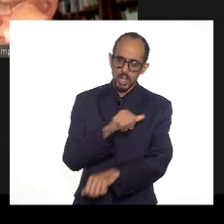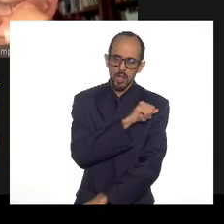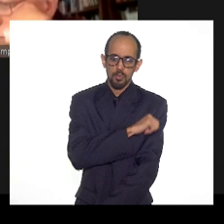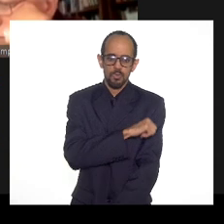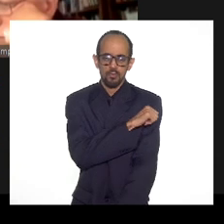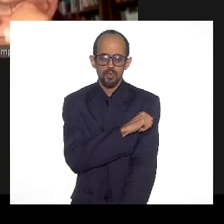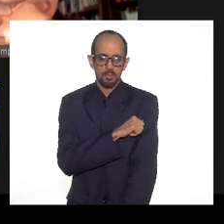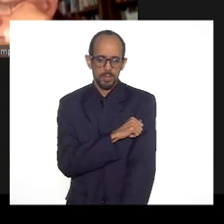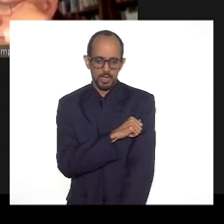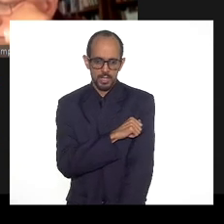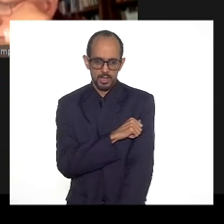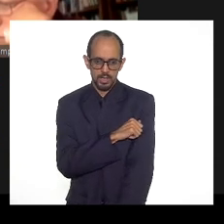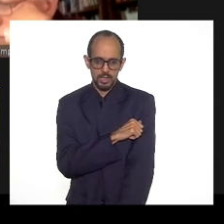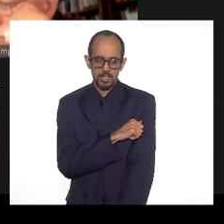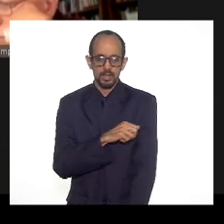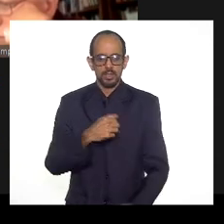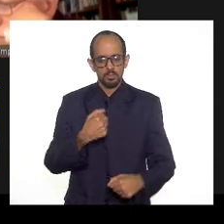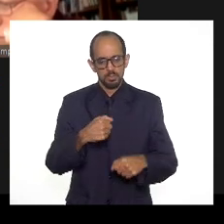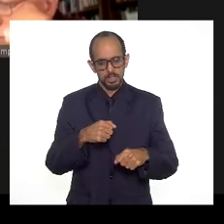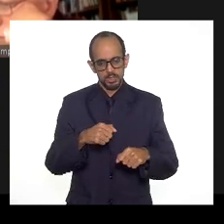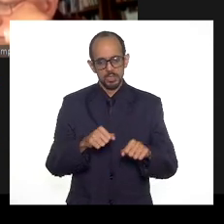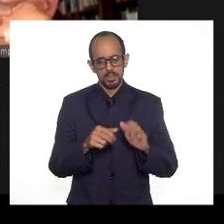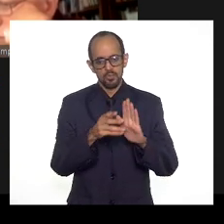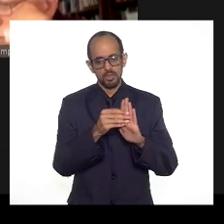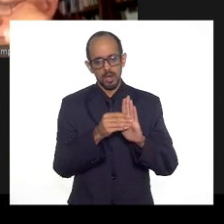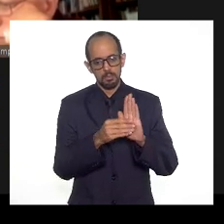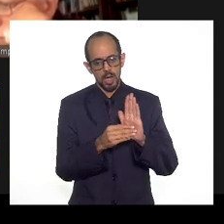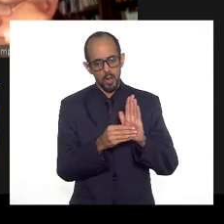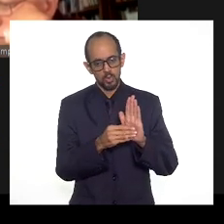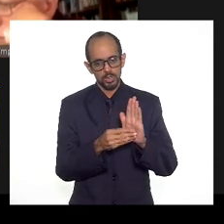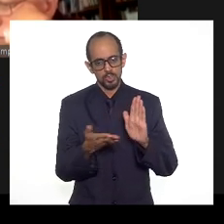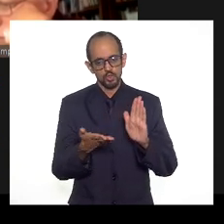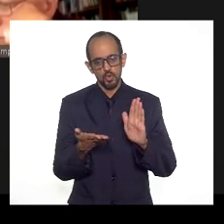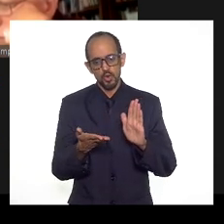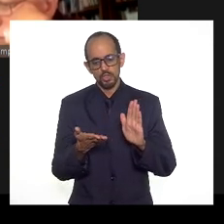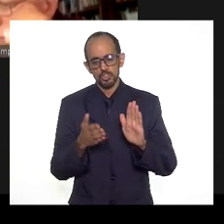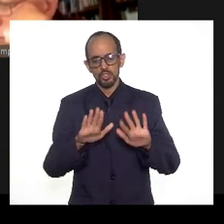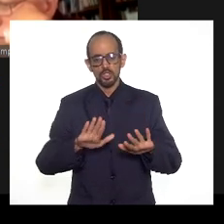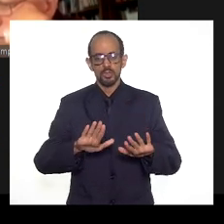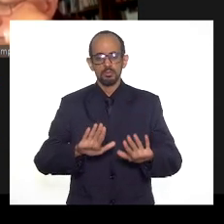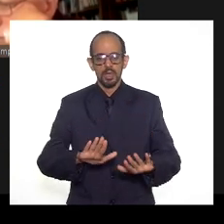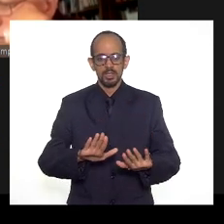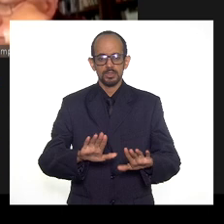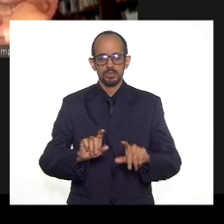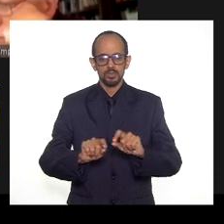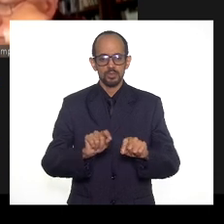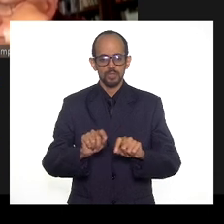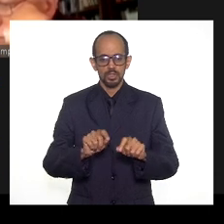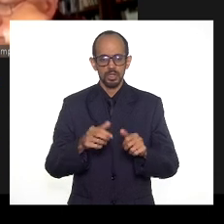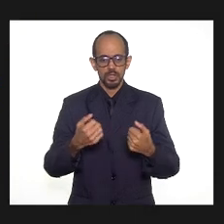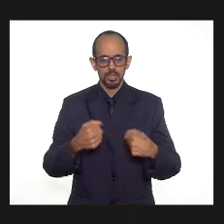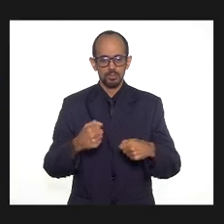que precisa vir na pauta de hoje, mas ele precisa ser enviado para o